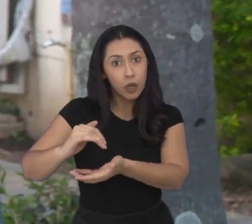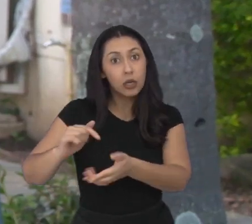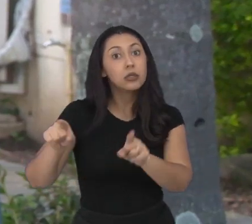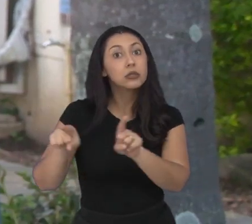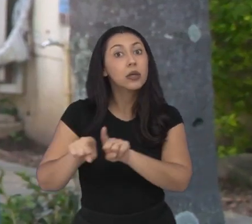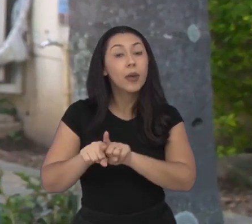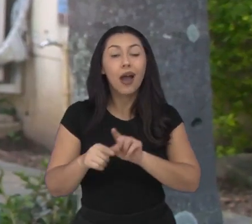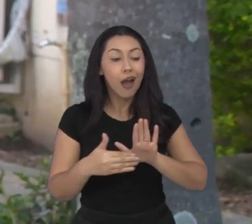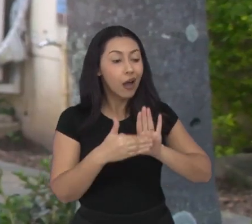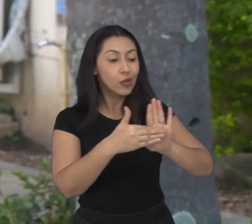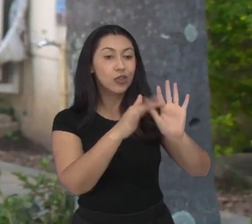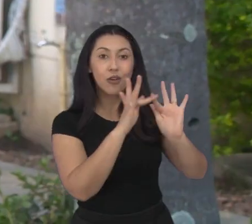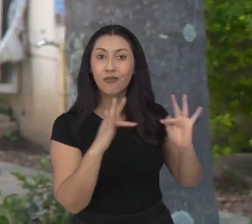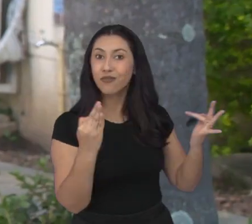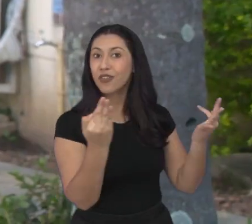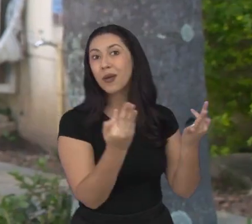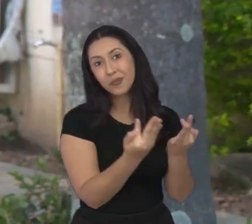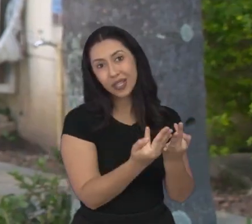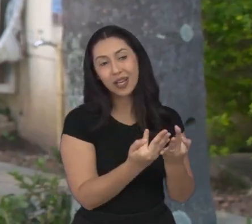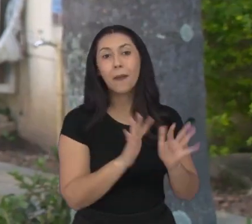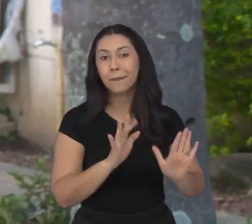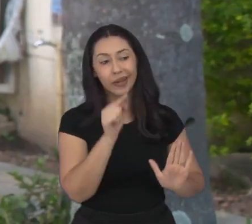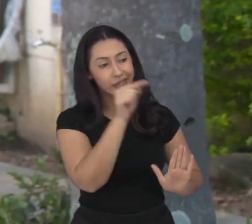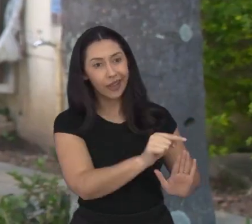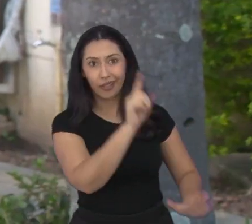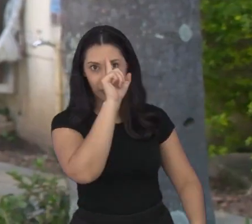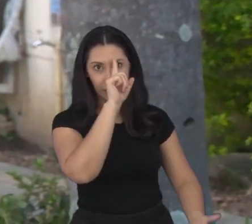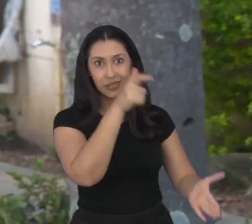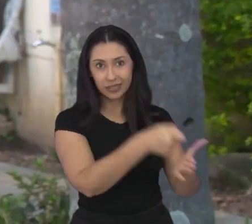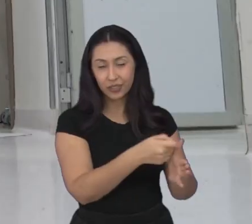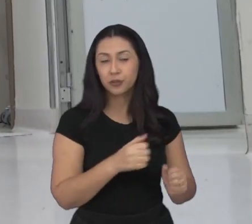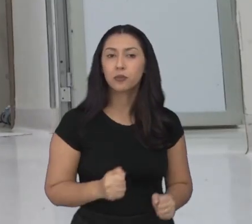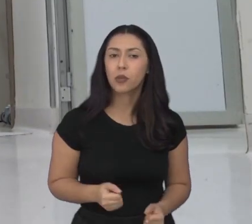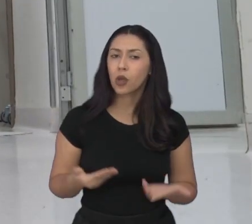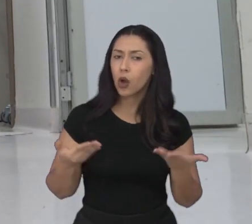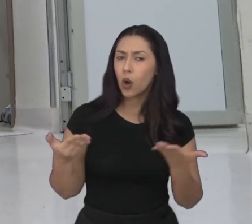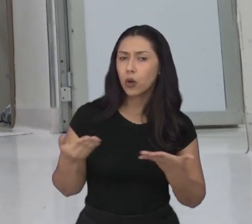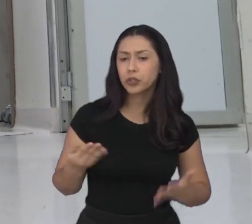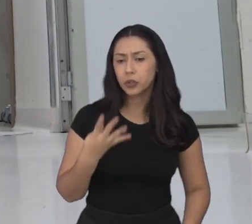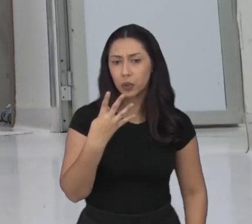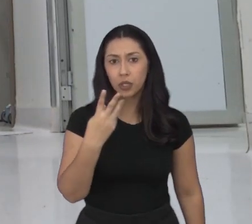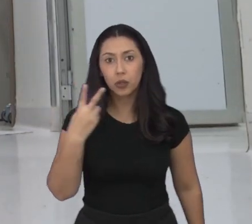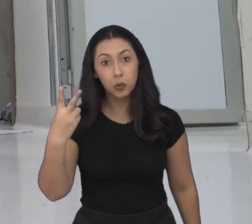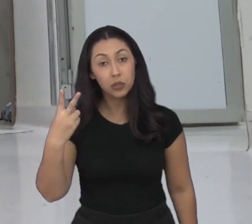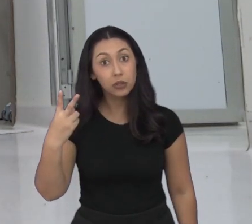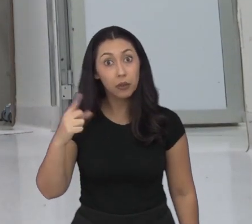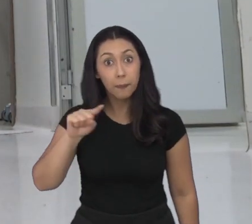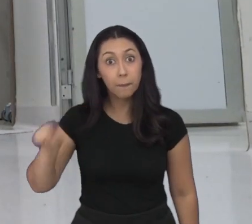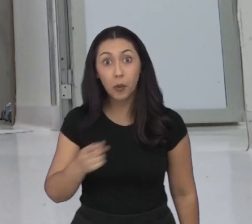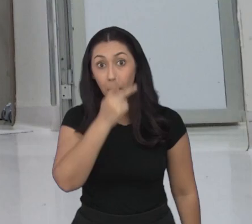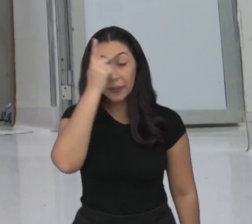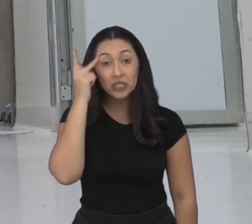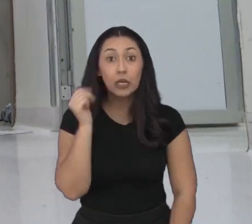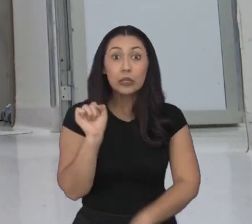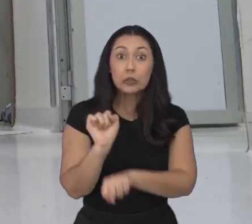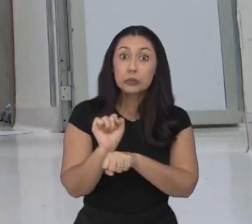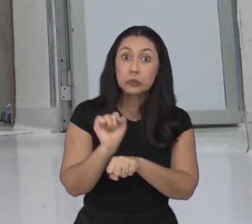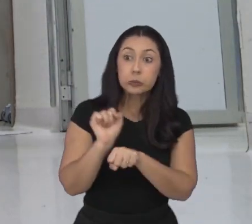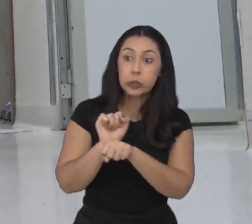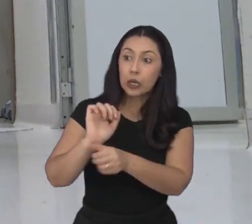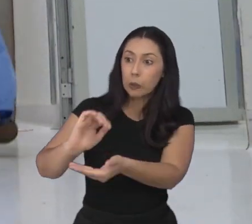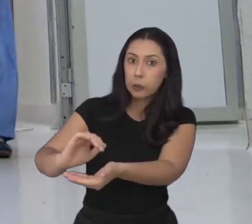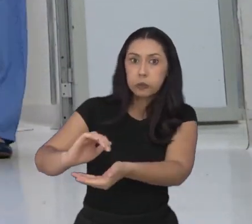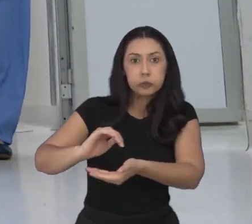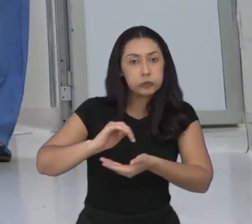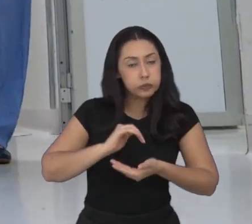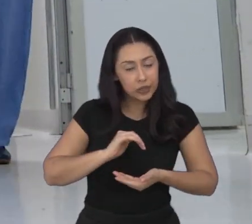autorização também auxilia a família, que ainda é quem decide. Atualmente, 42 mil pessoas aguardam por um transplante